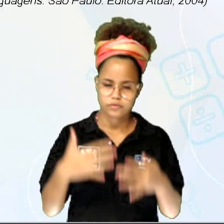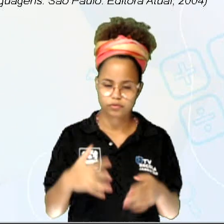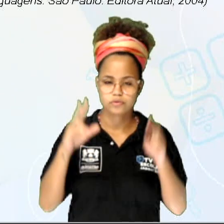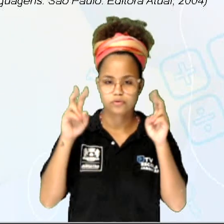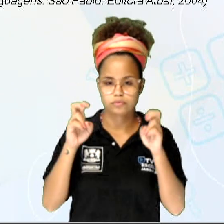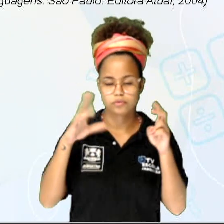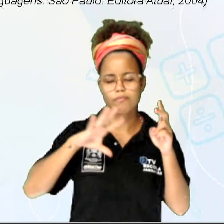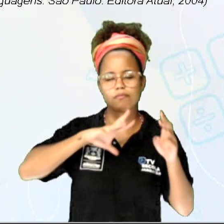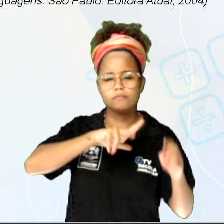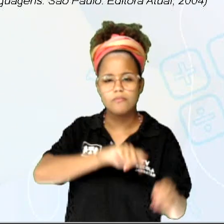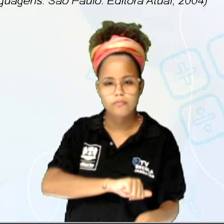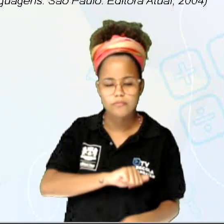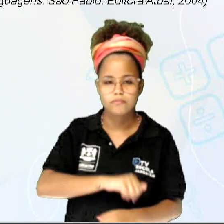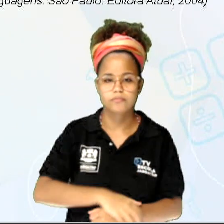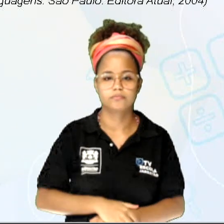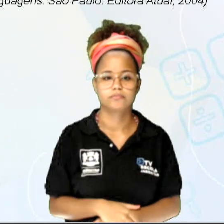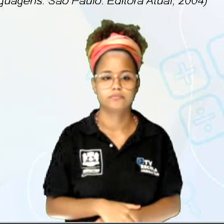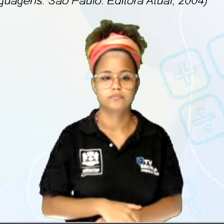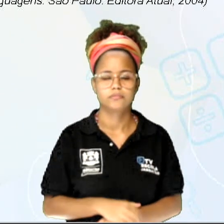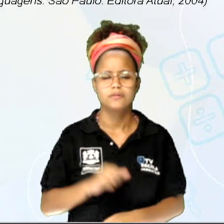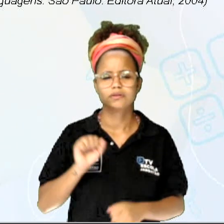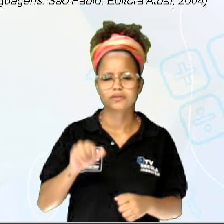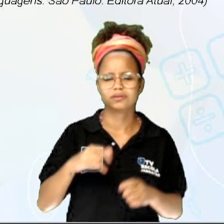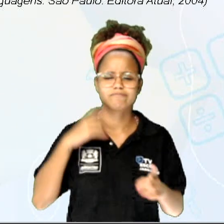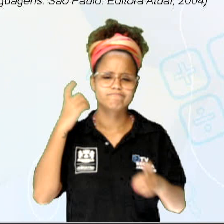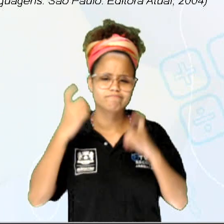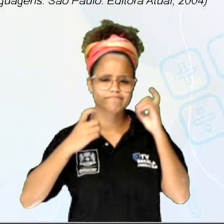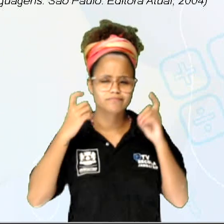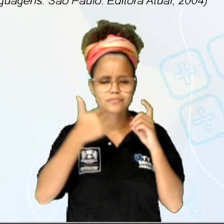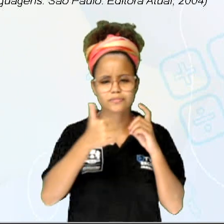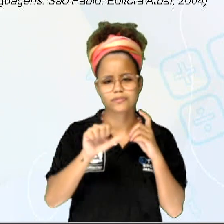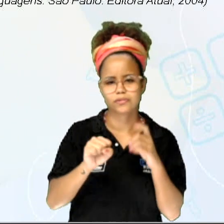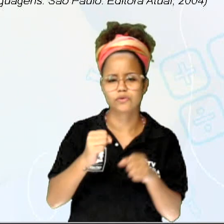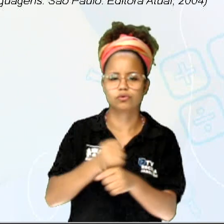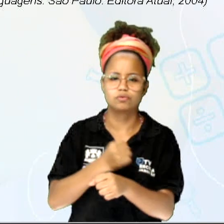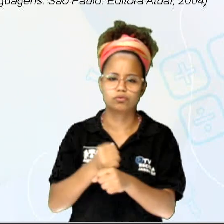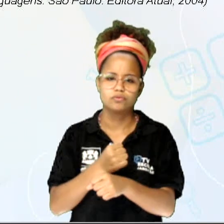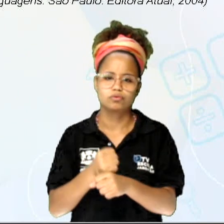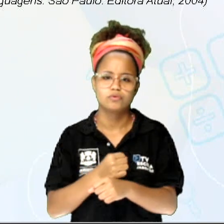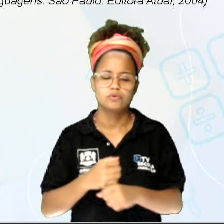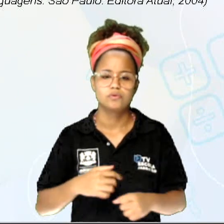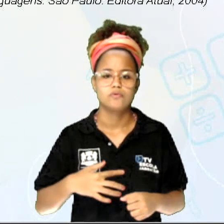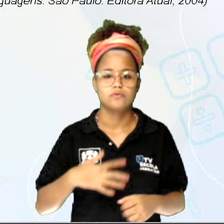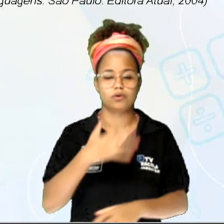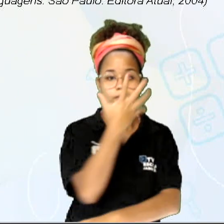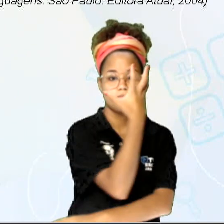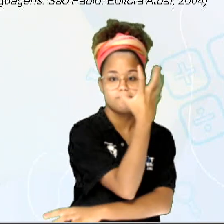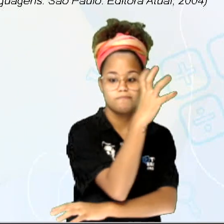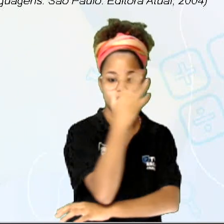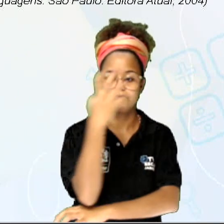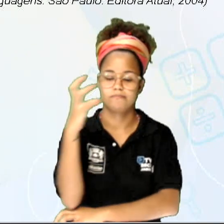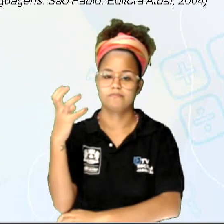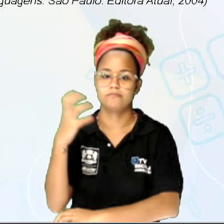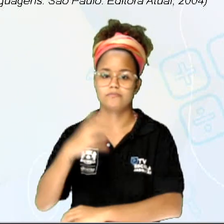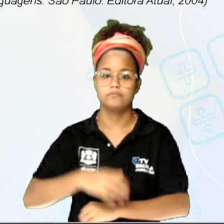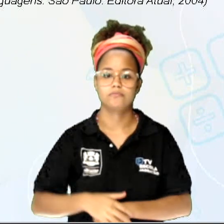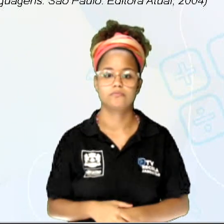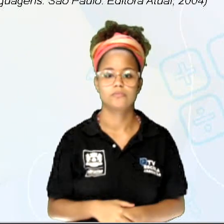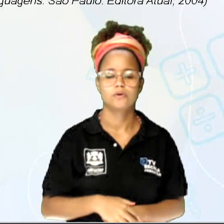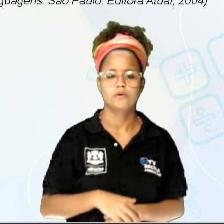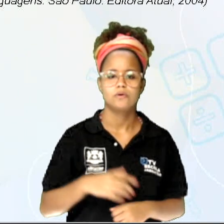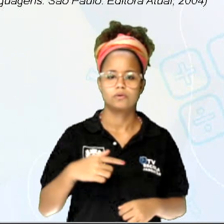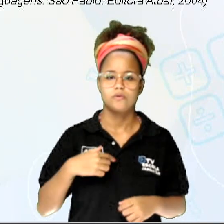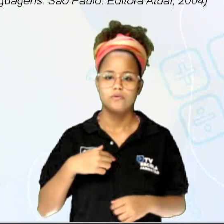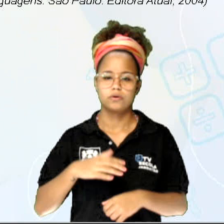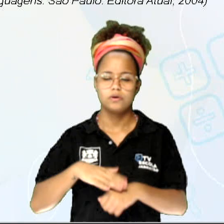mais ama. Para quem se preocupa há 18 anos com os pulmões da Mata Atlântica, um cérebro